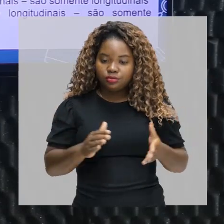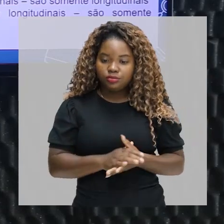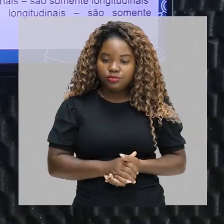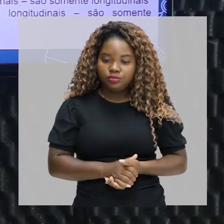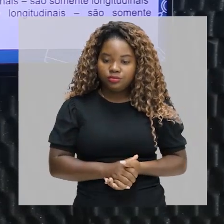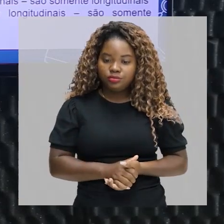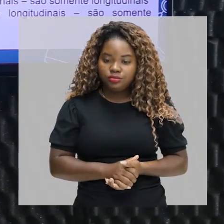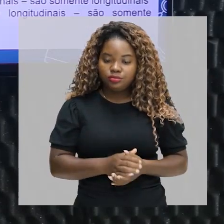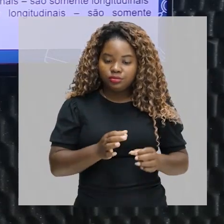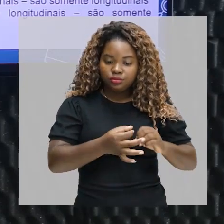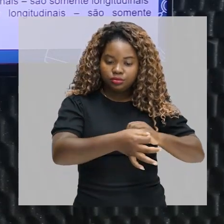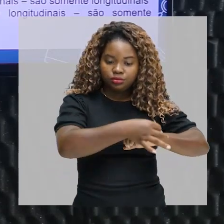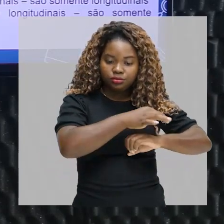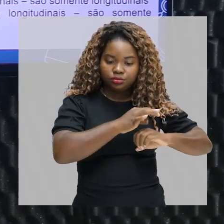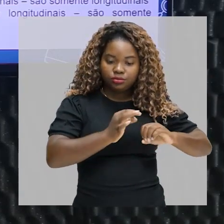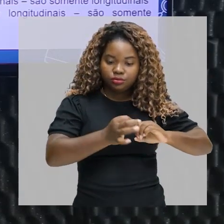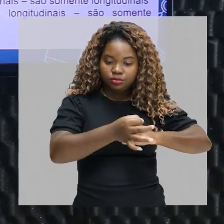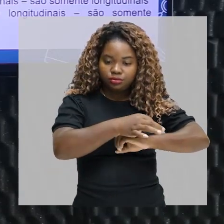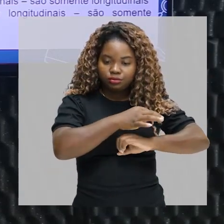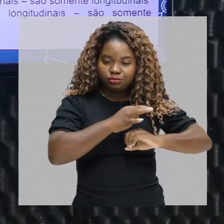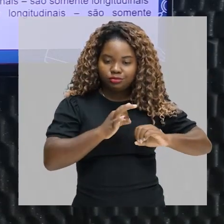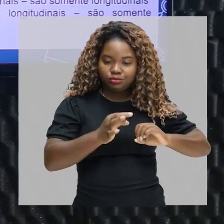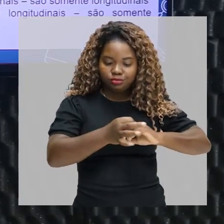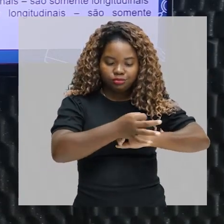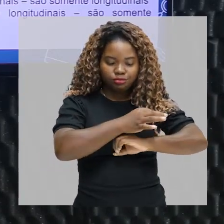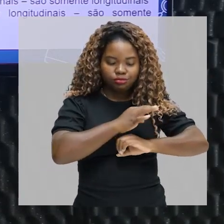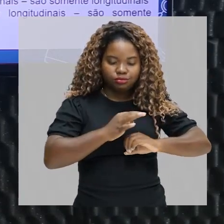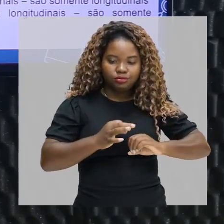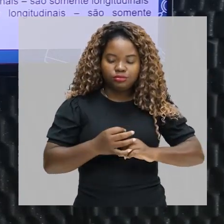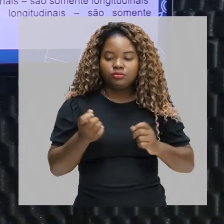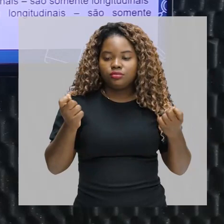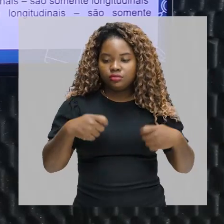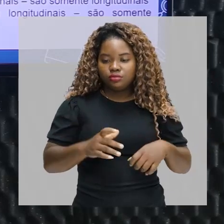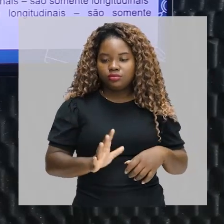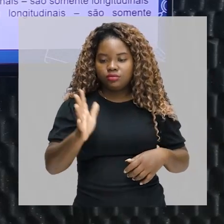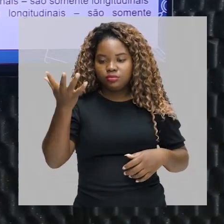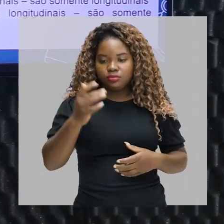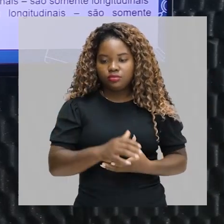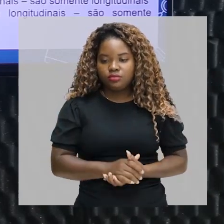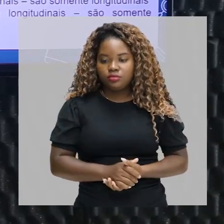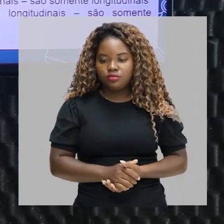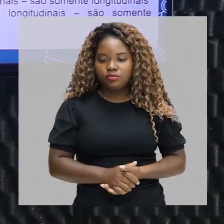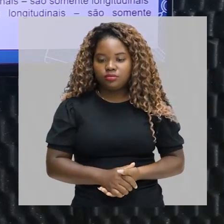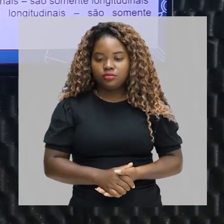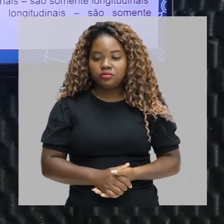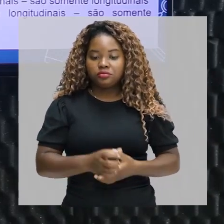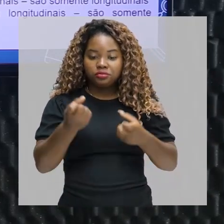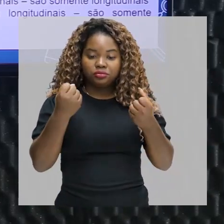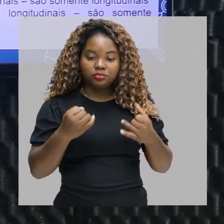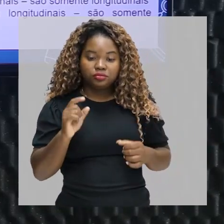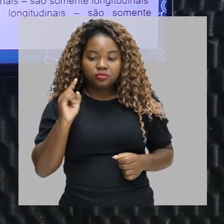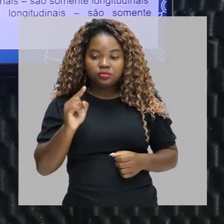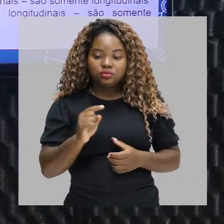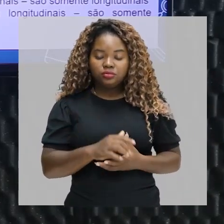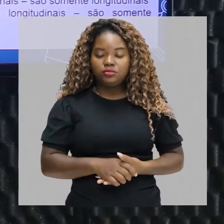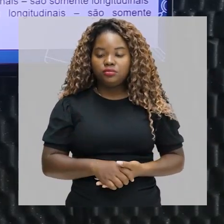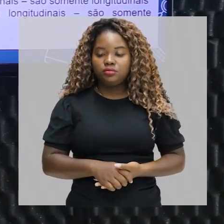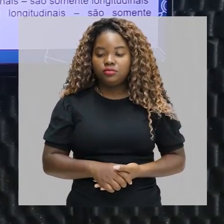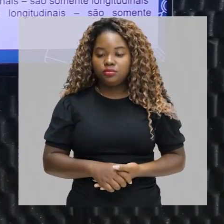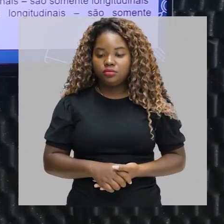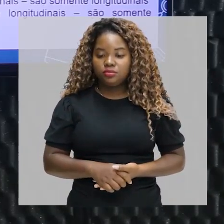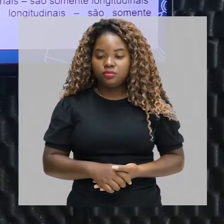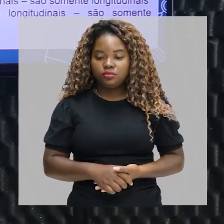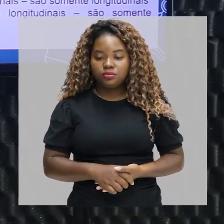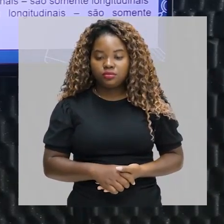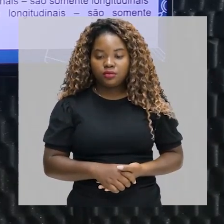expansão. As moléculas dos fluidos, eles permitem que isso aconteça, certo? Como eu falei anteriormente,